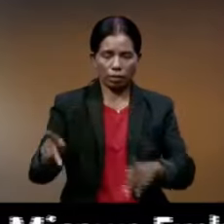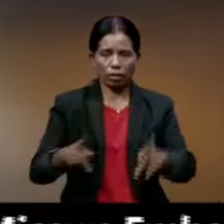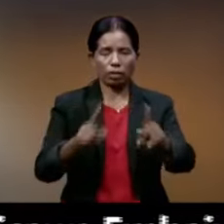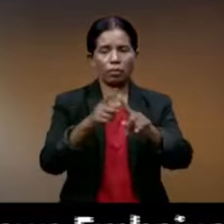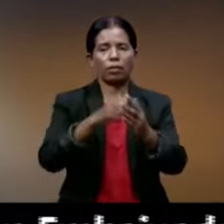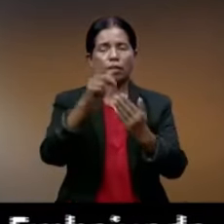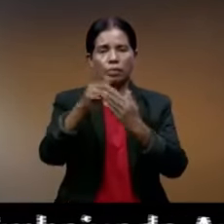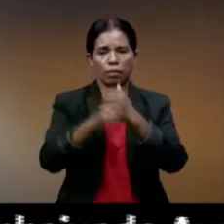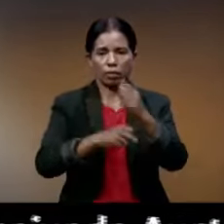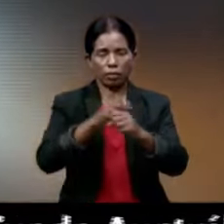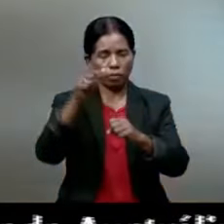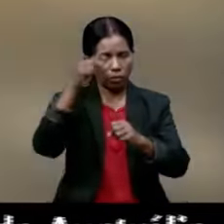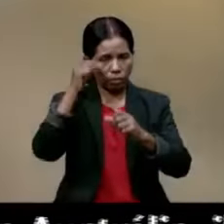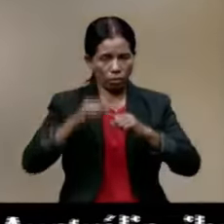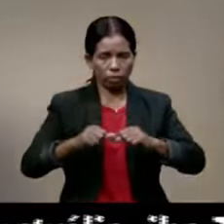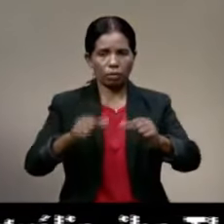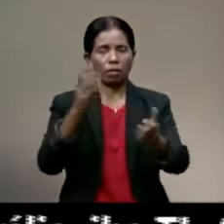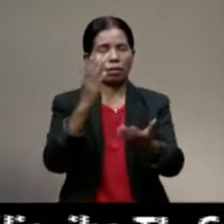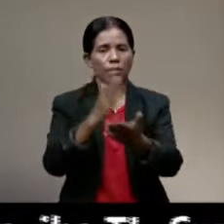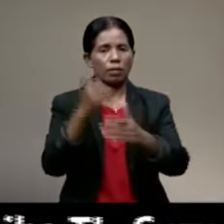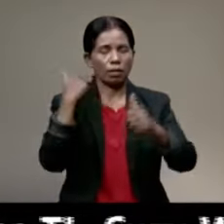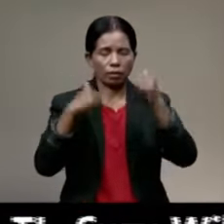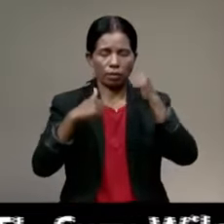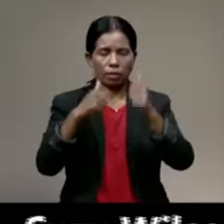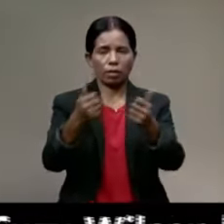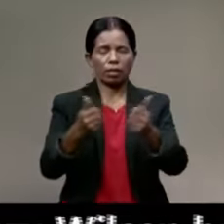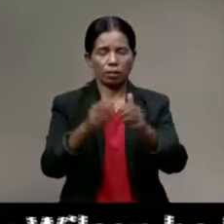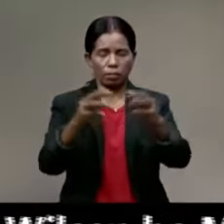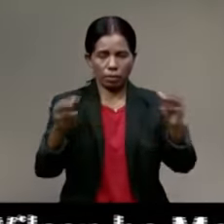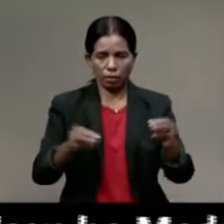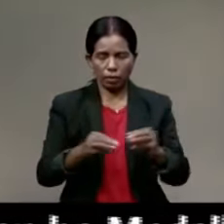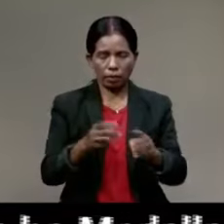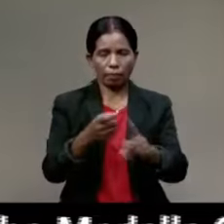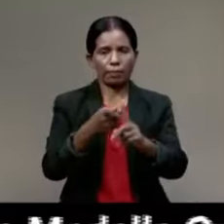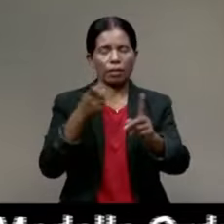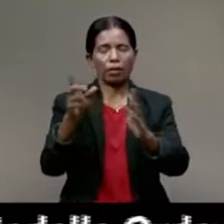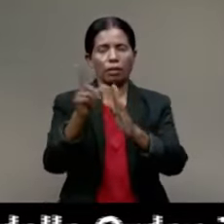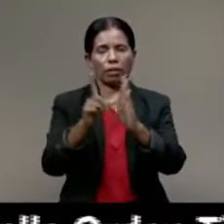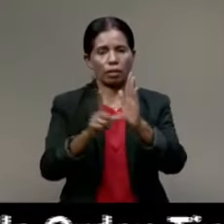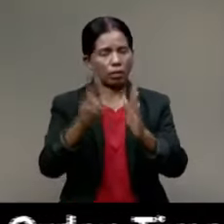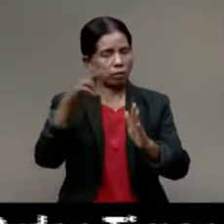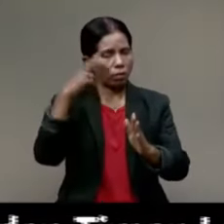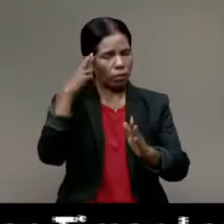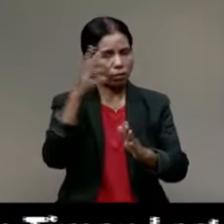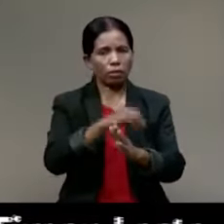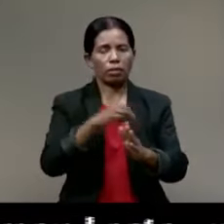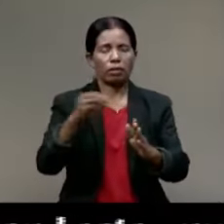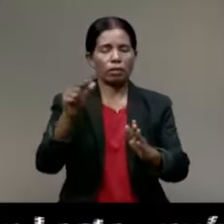Abril Tina guver kona suspende Ativ Aris rituais lius rolon guver